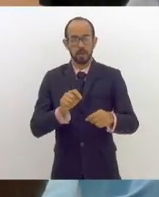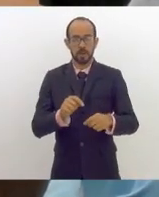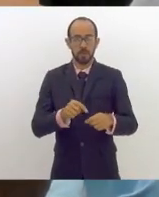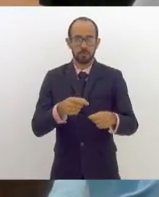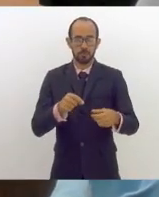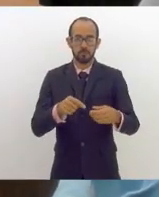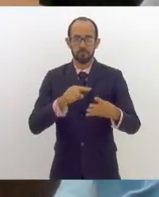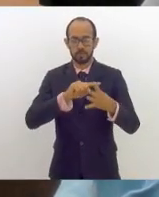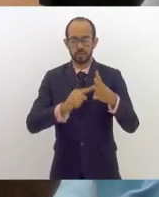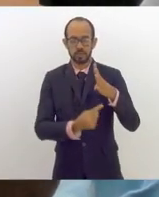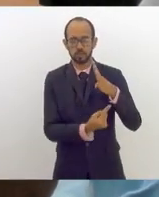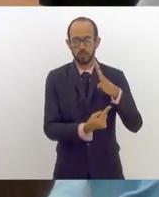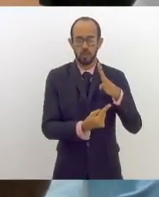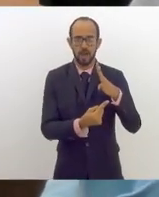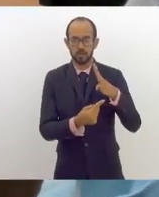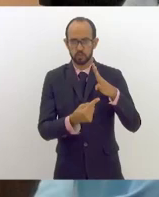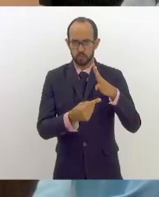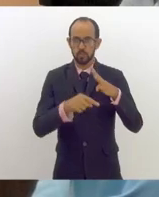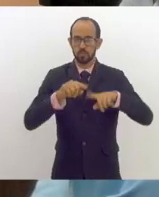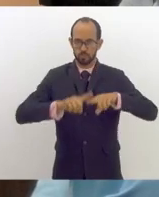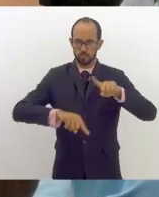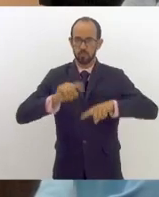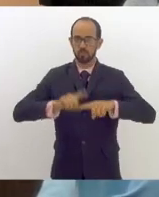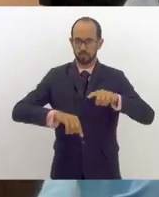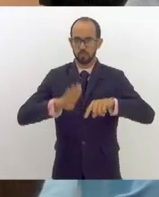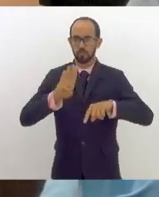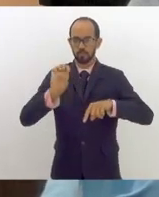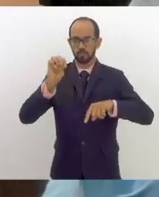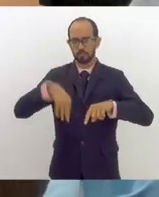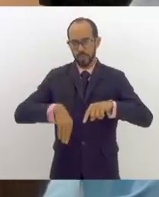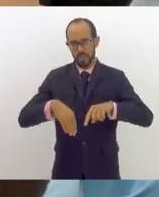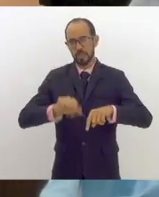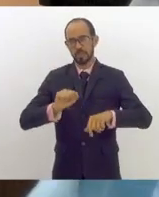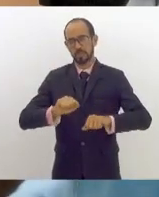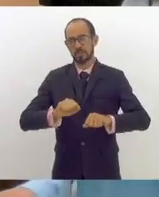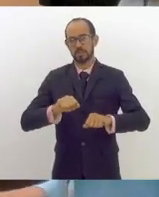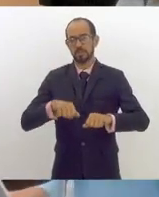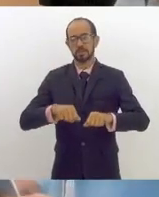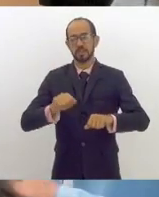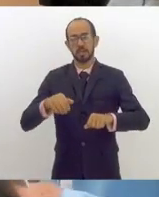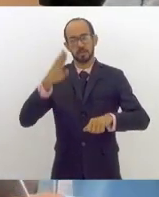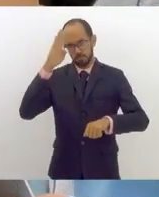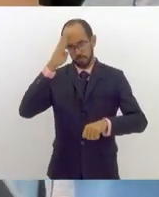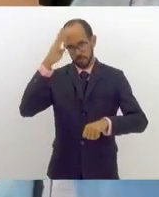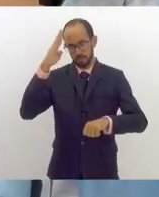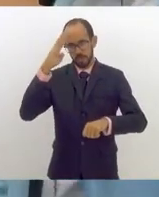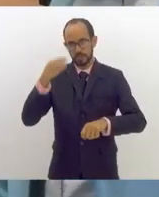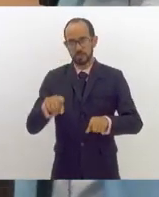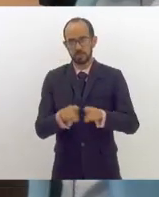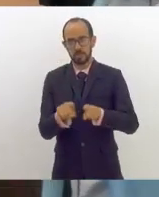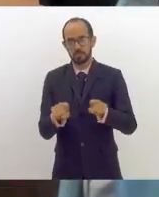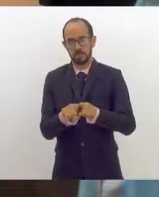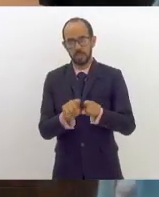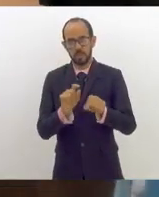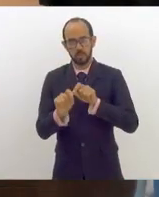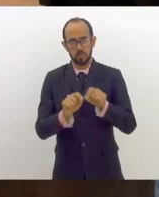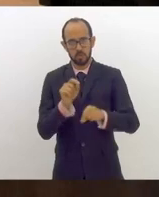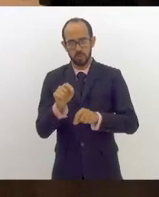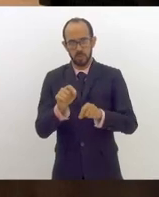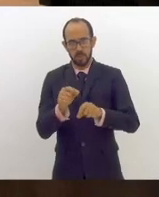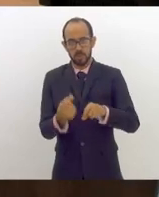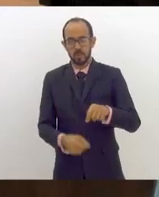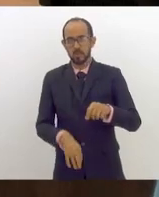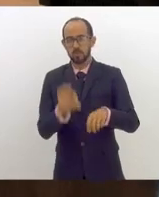produtos bem essenciais e também dizer que alíquota máxima tem que ser